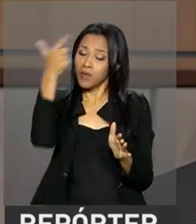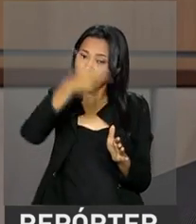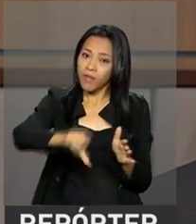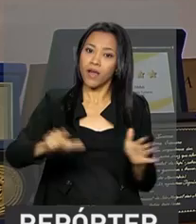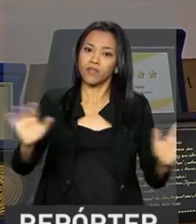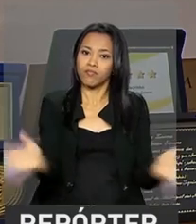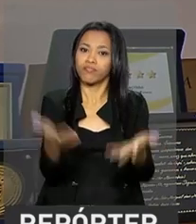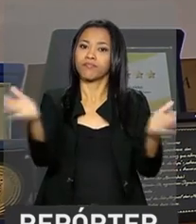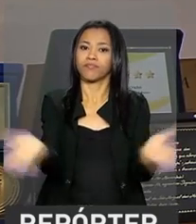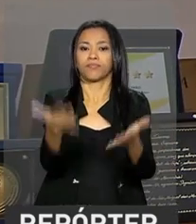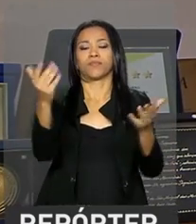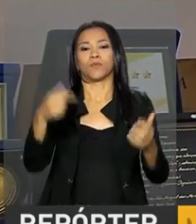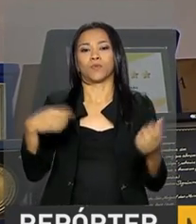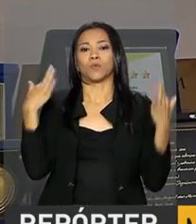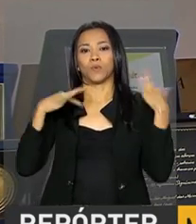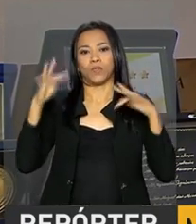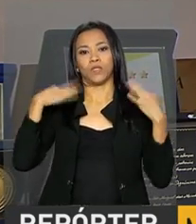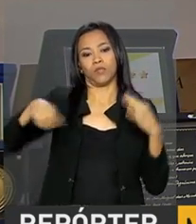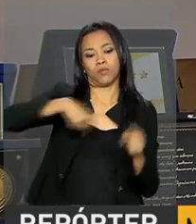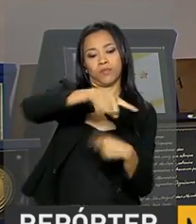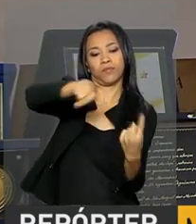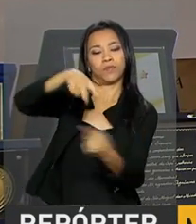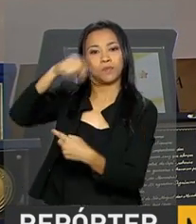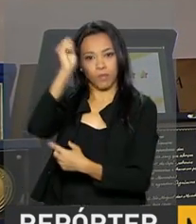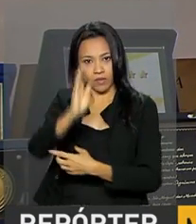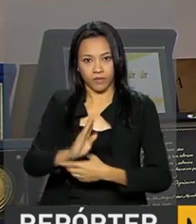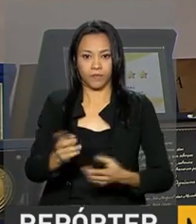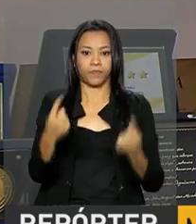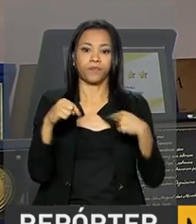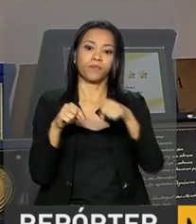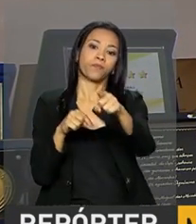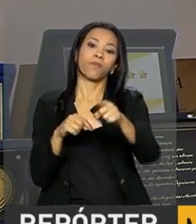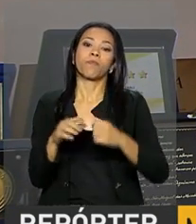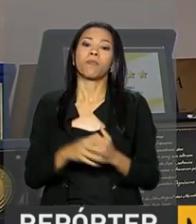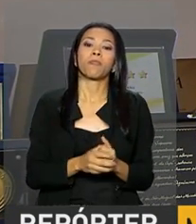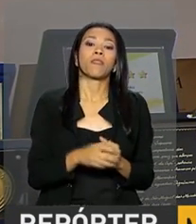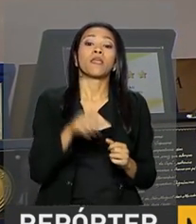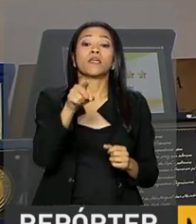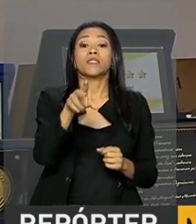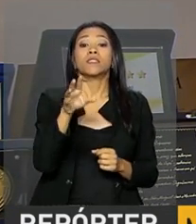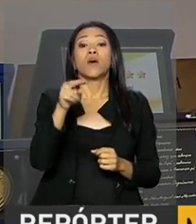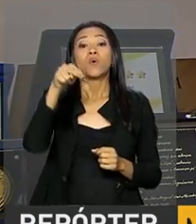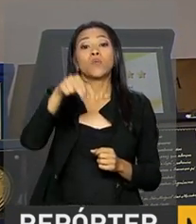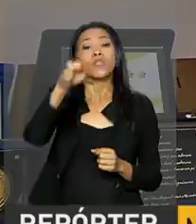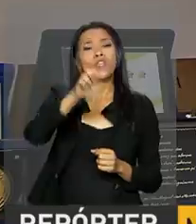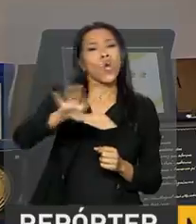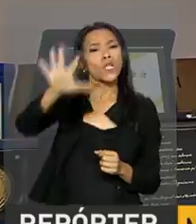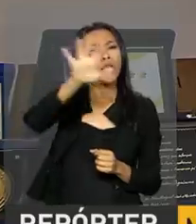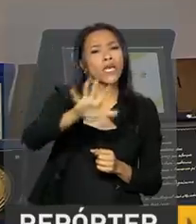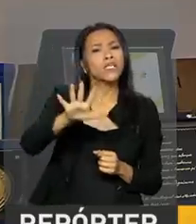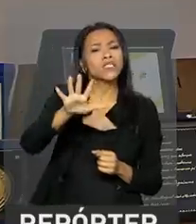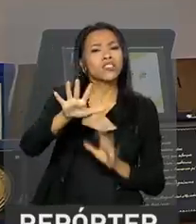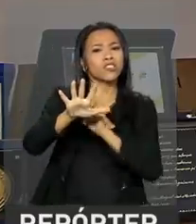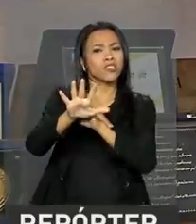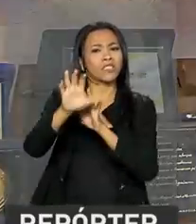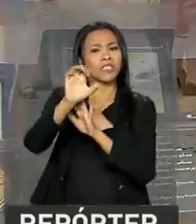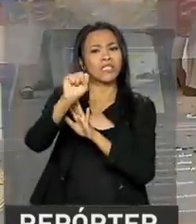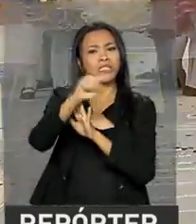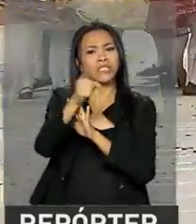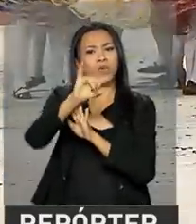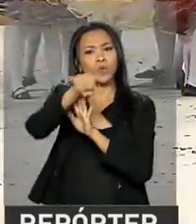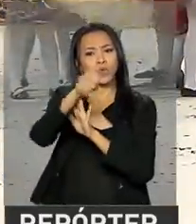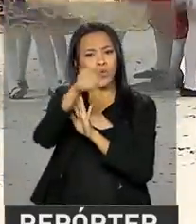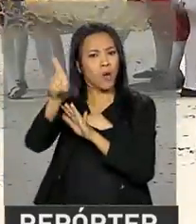doméstico nós resolvemos fazer com que o São João fosse tratado não como São João do nordeste mas como São João do Brasil e sendo